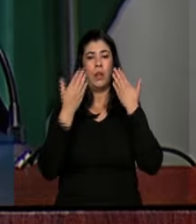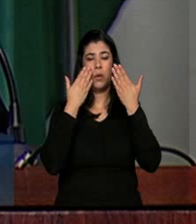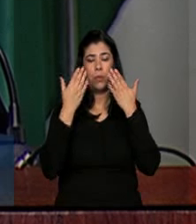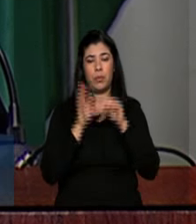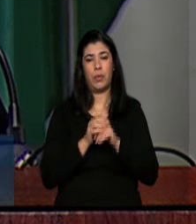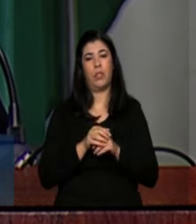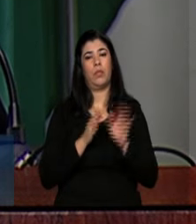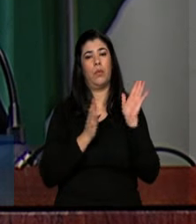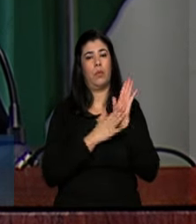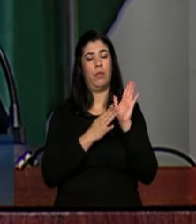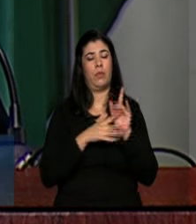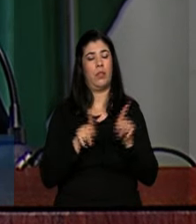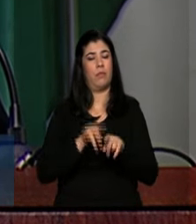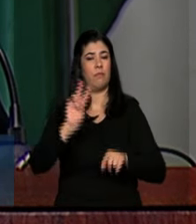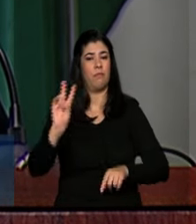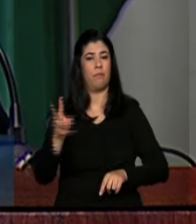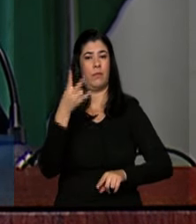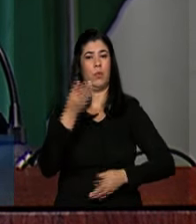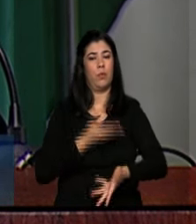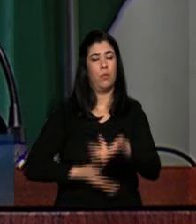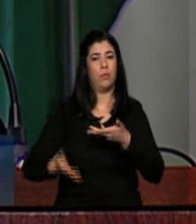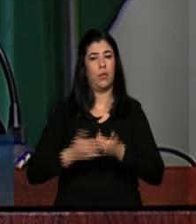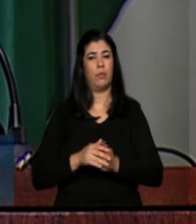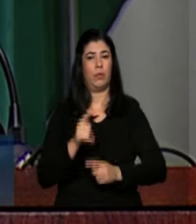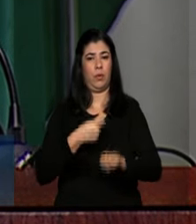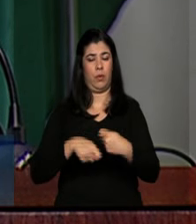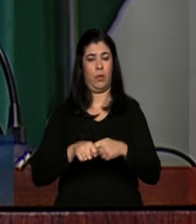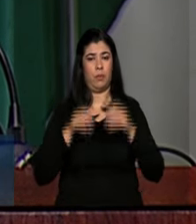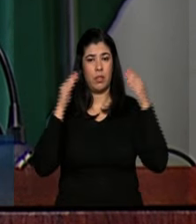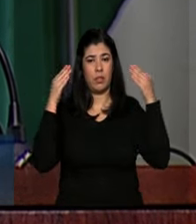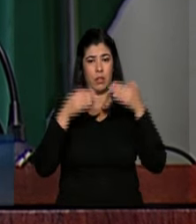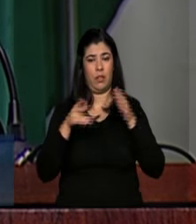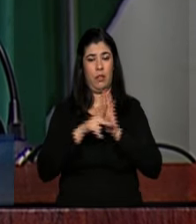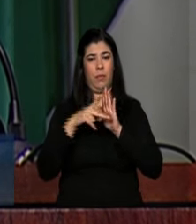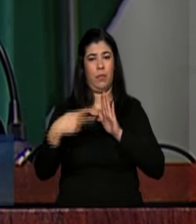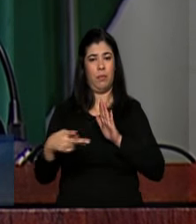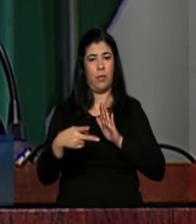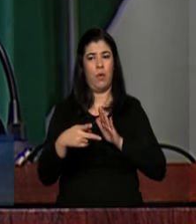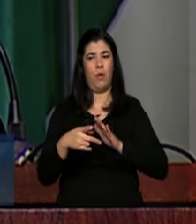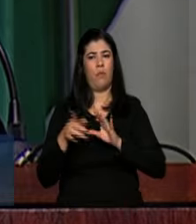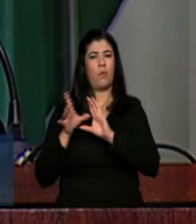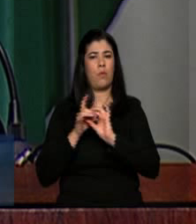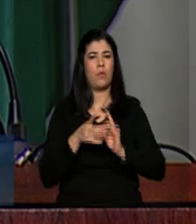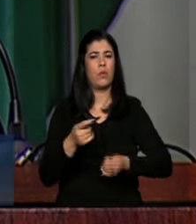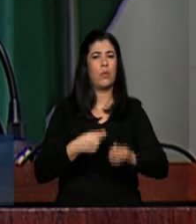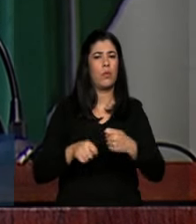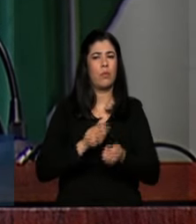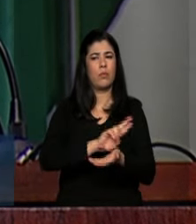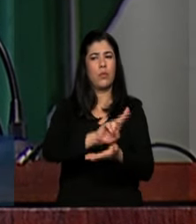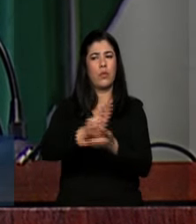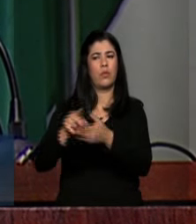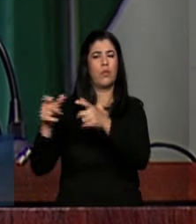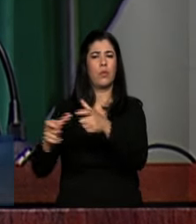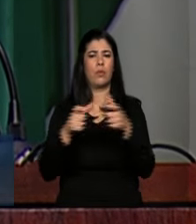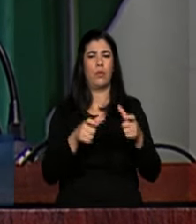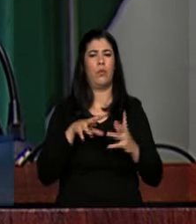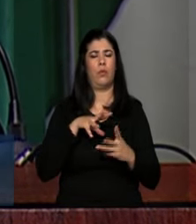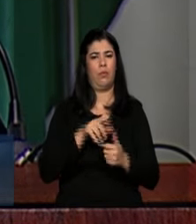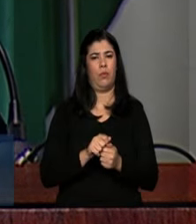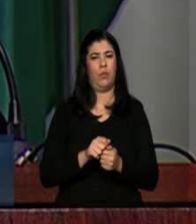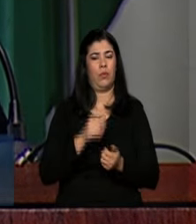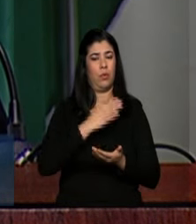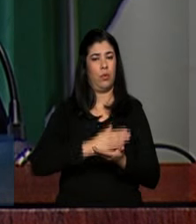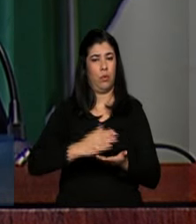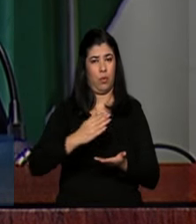propósito, valorizamos a diplomacia econômica, com especial atenção às economias dinâmicas em diferentes partes do mundo.